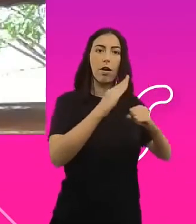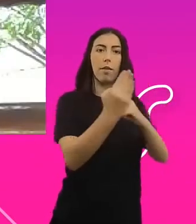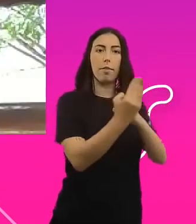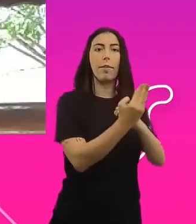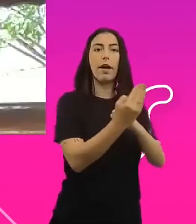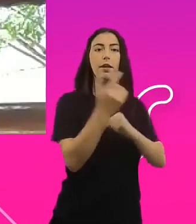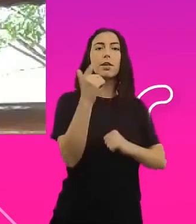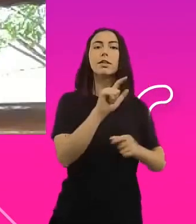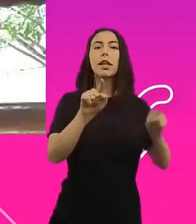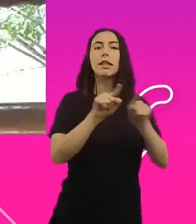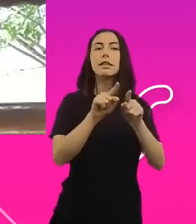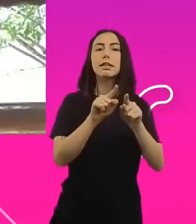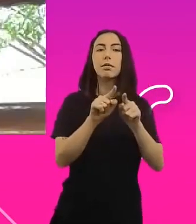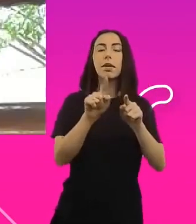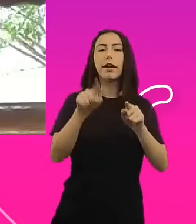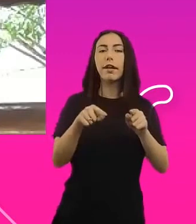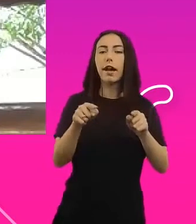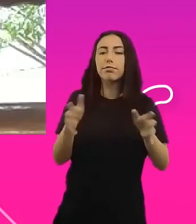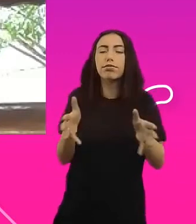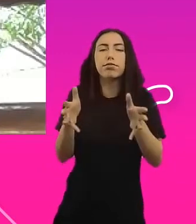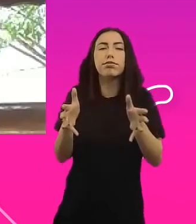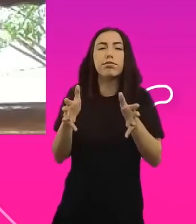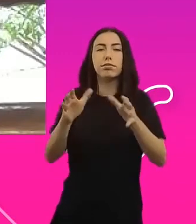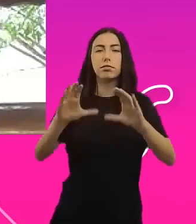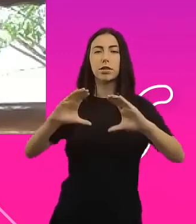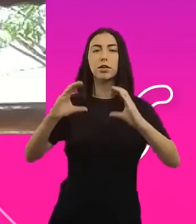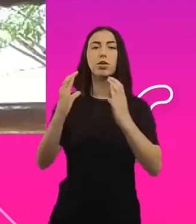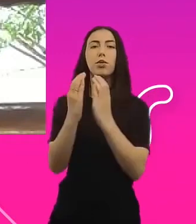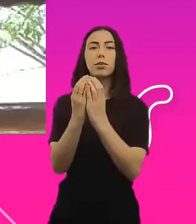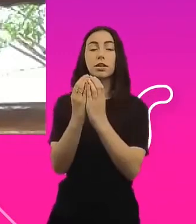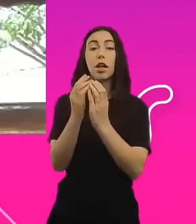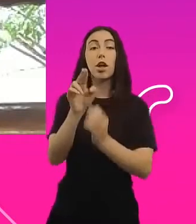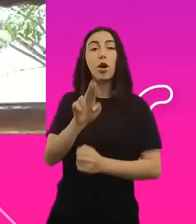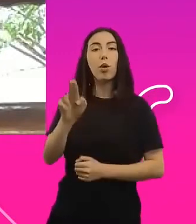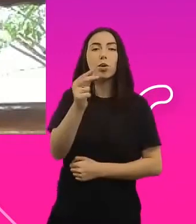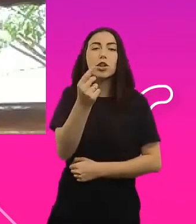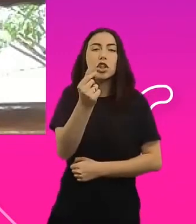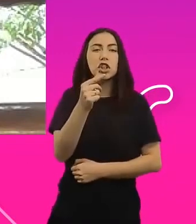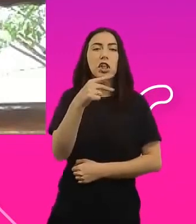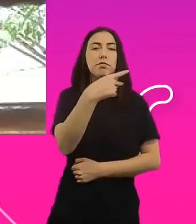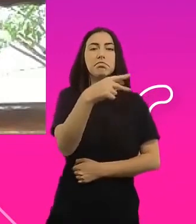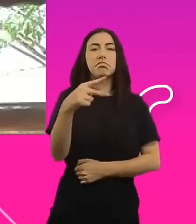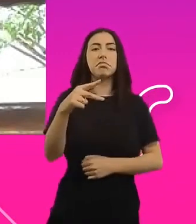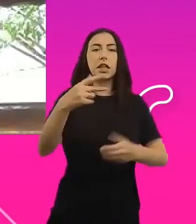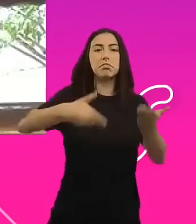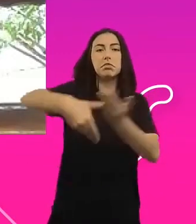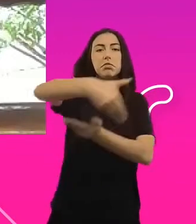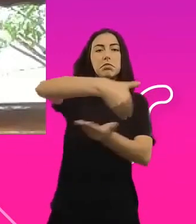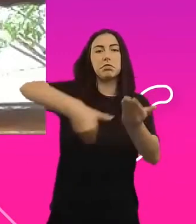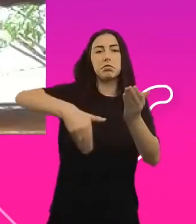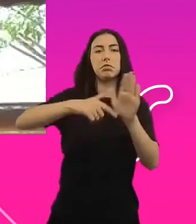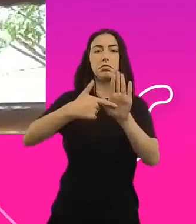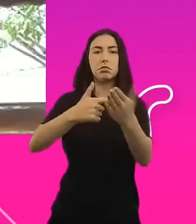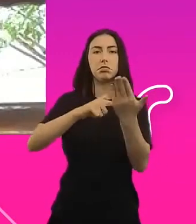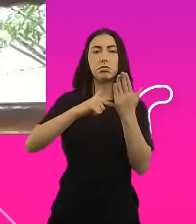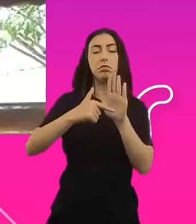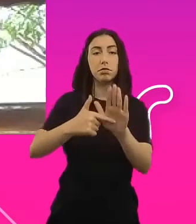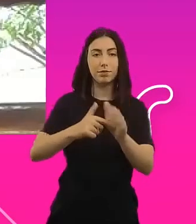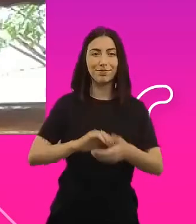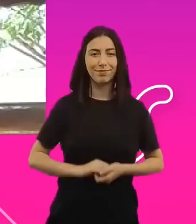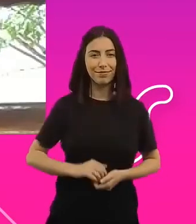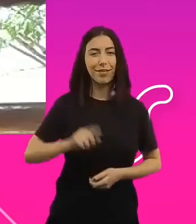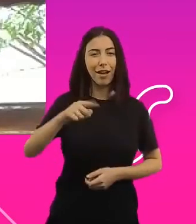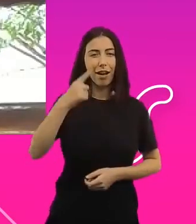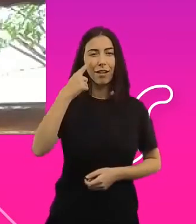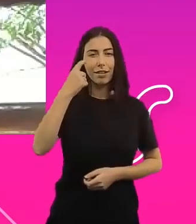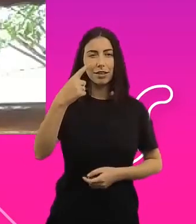aquela comunidade com o próprio recurso da comunidade, vamos dizer assim, né. E está sendo super interessante, porque a gente tem visto